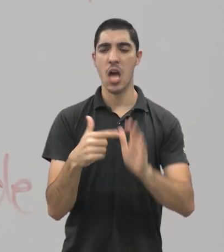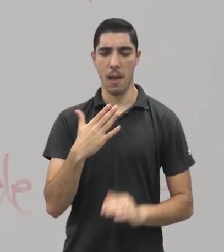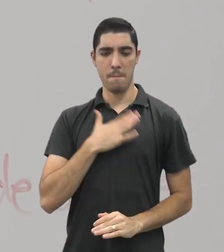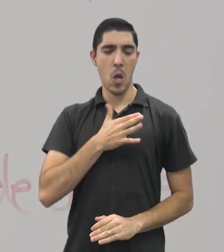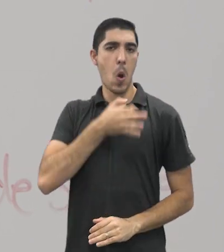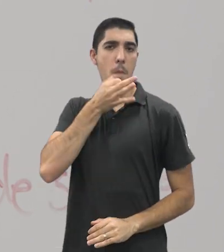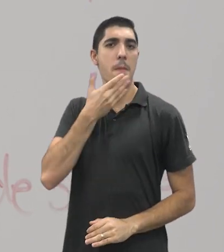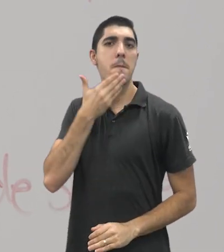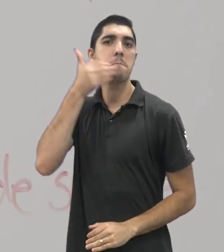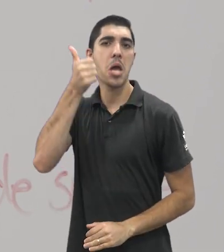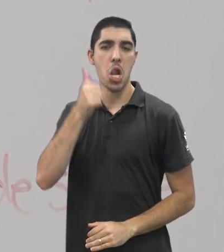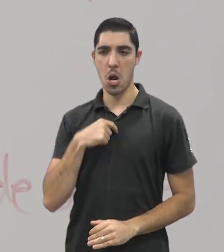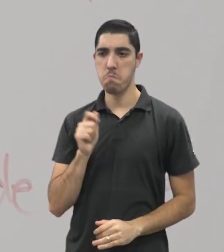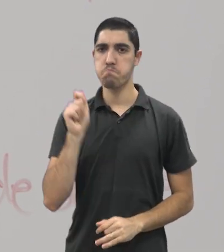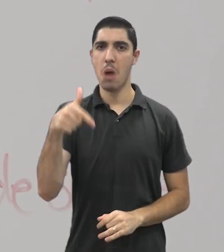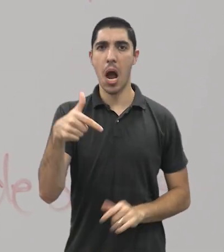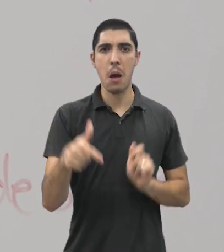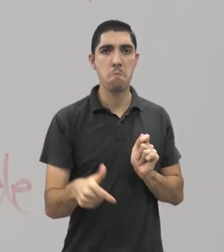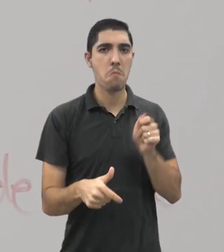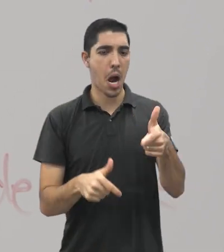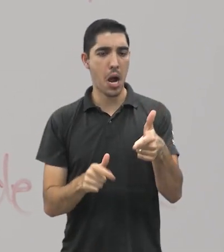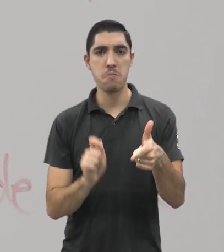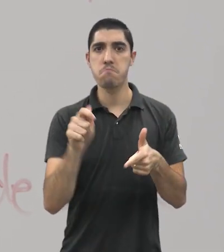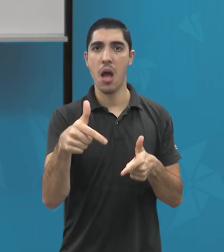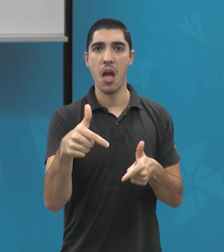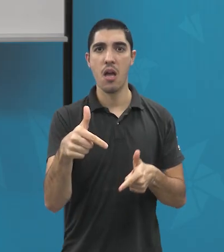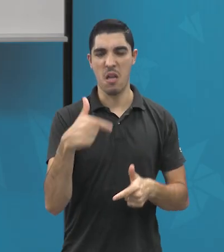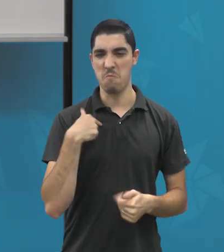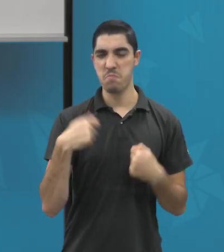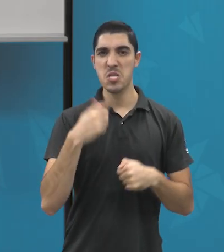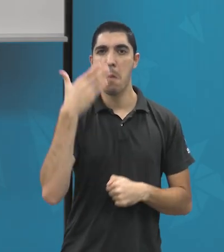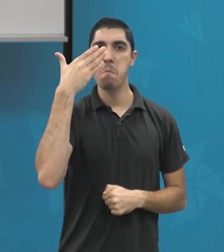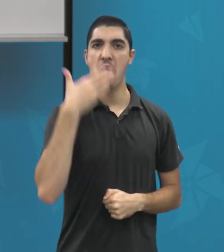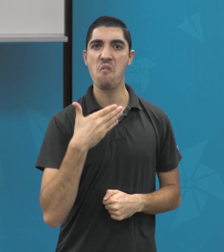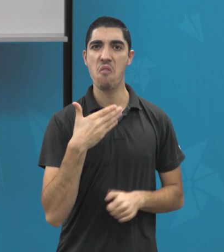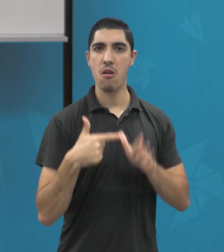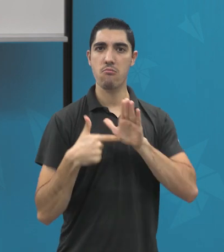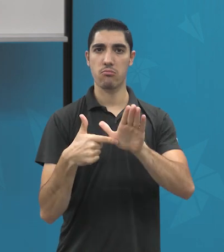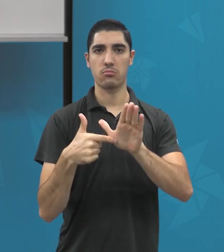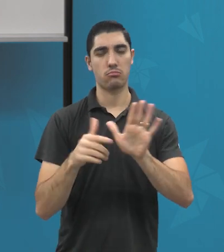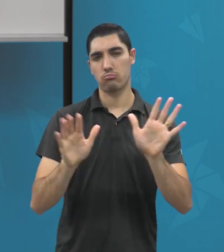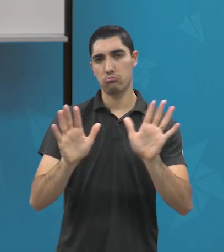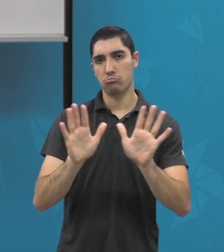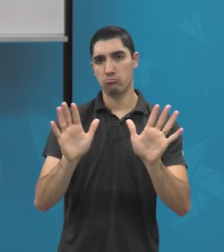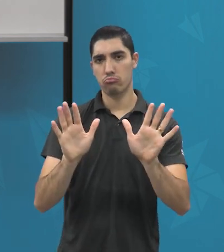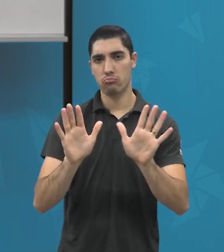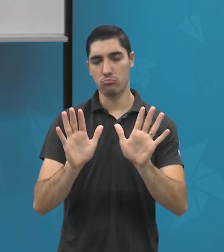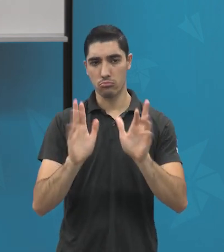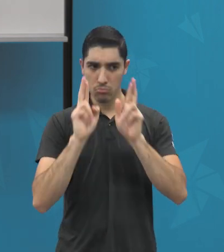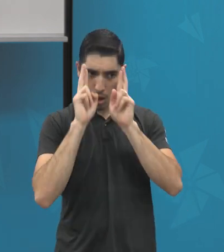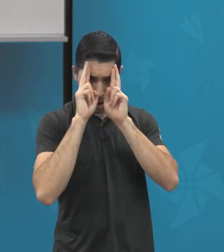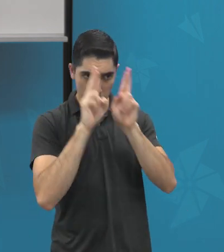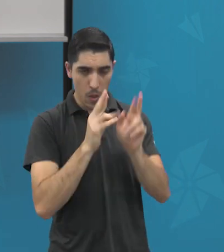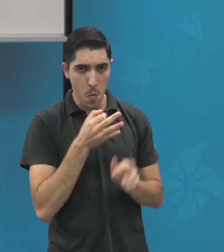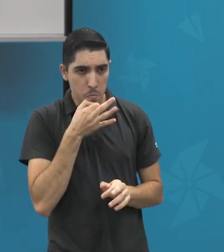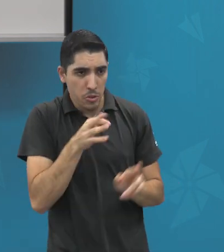silenciada. Esse é um aspecto crucial. Um desdobramento desse aspecto tem a ver